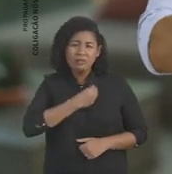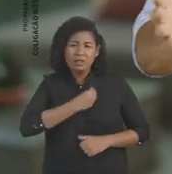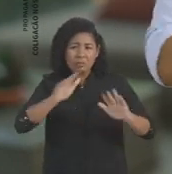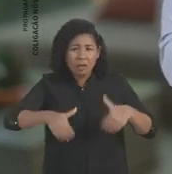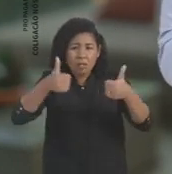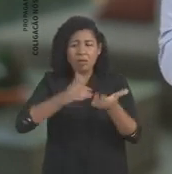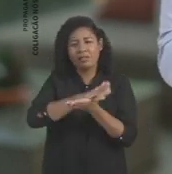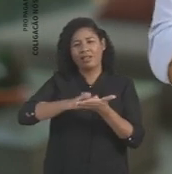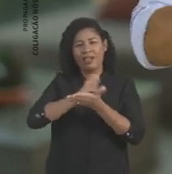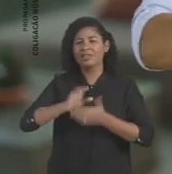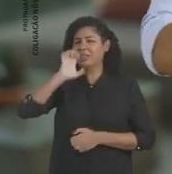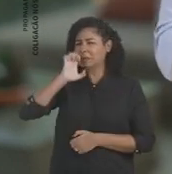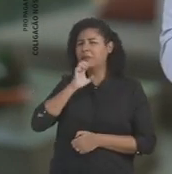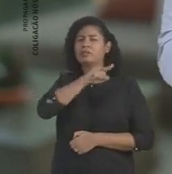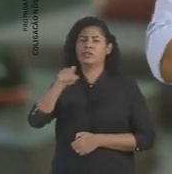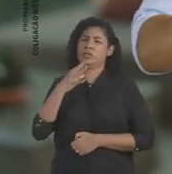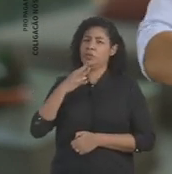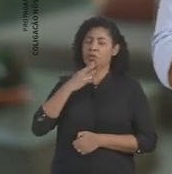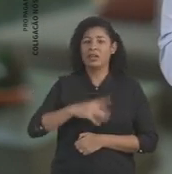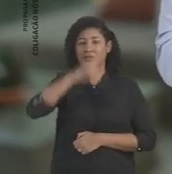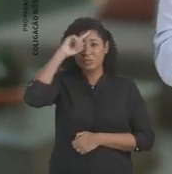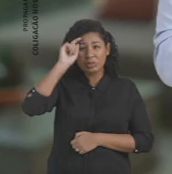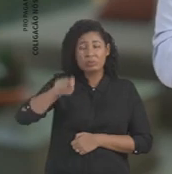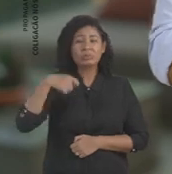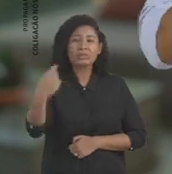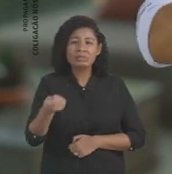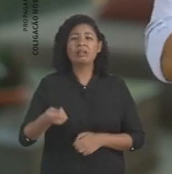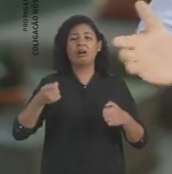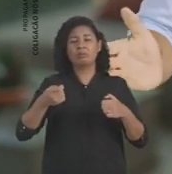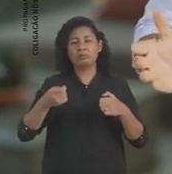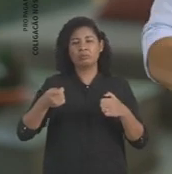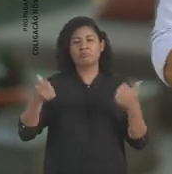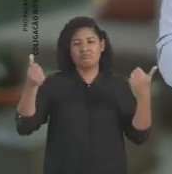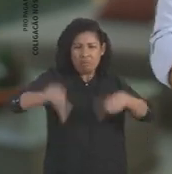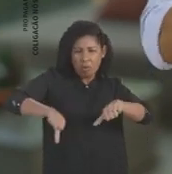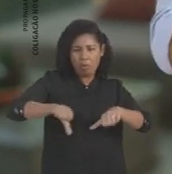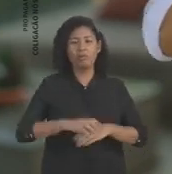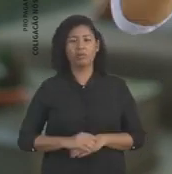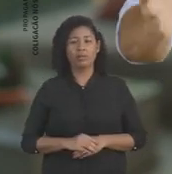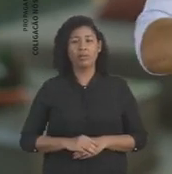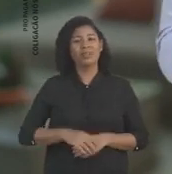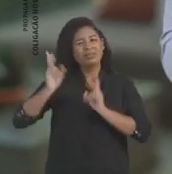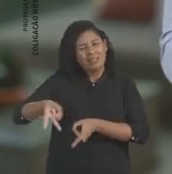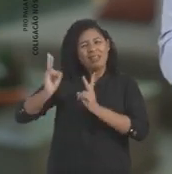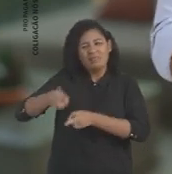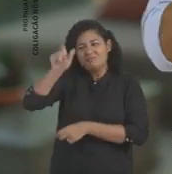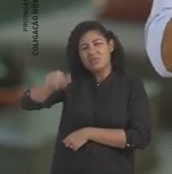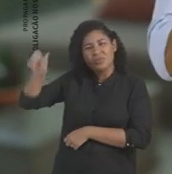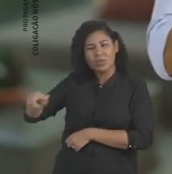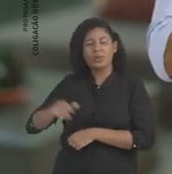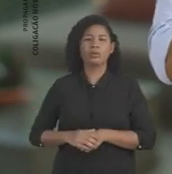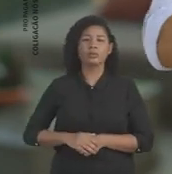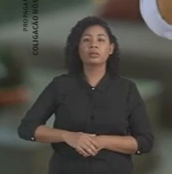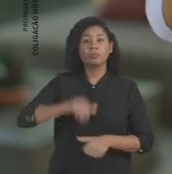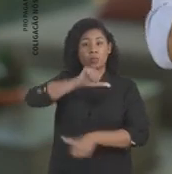Braga, todo mundo já conhece. Wilson Lima é uma grande decepção. Até o Arthur quer voltar? Sempre os mesmos. Mudança